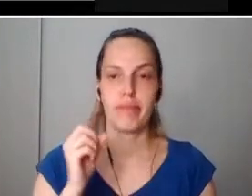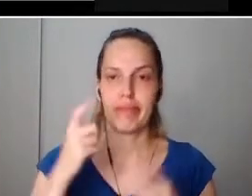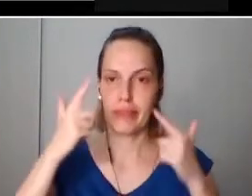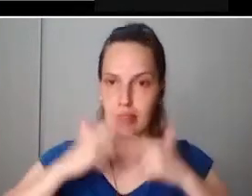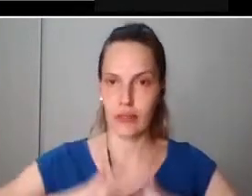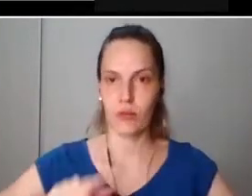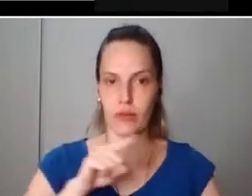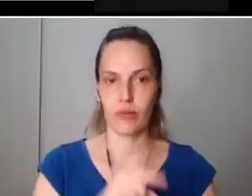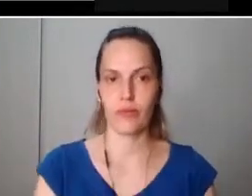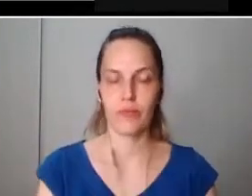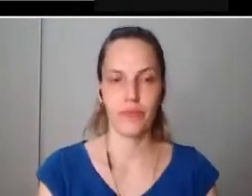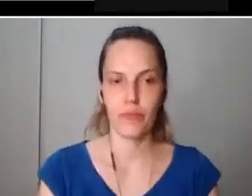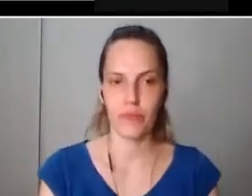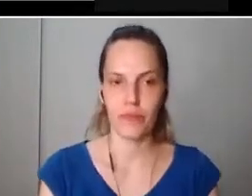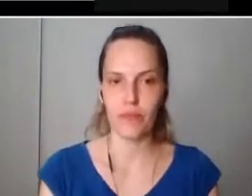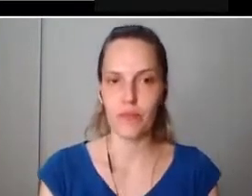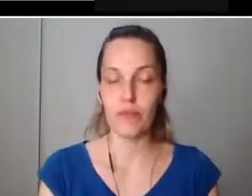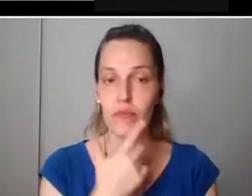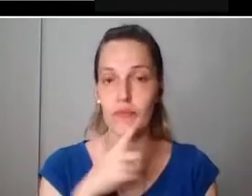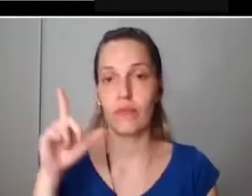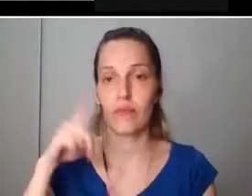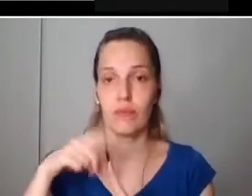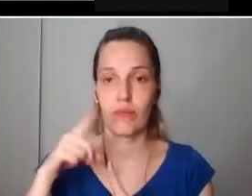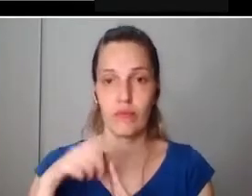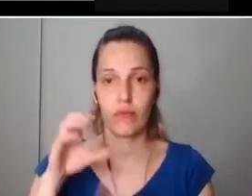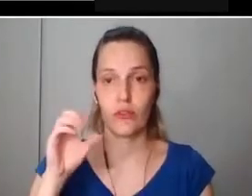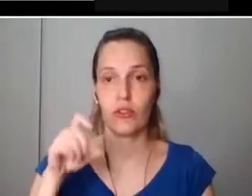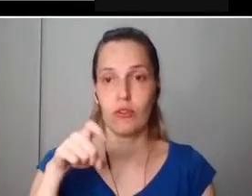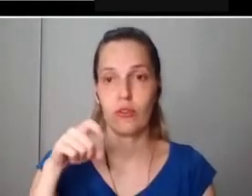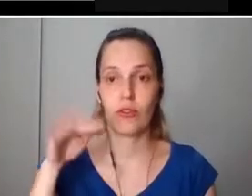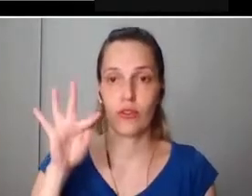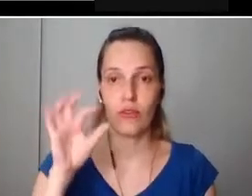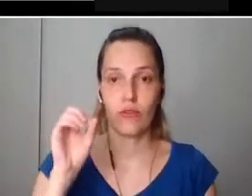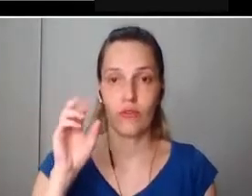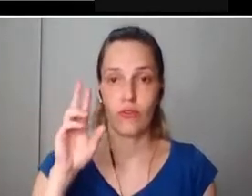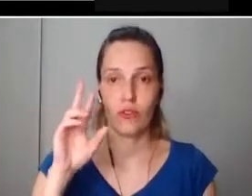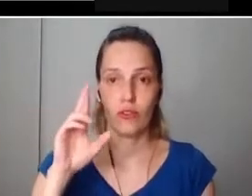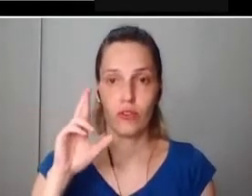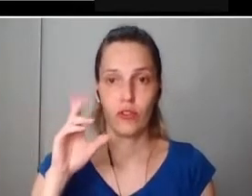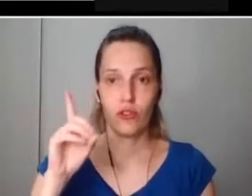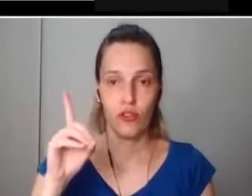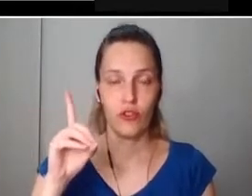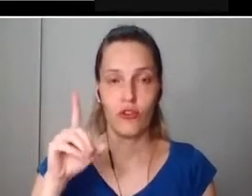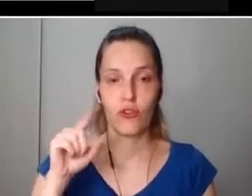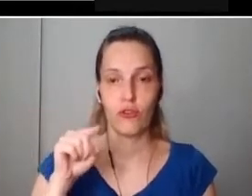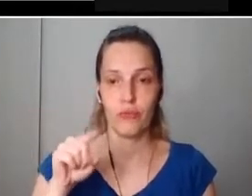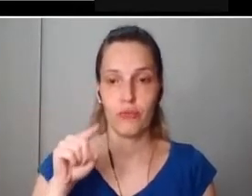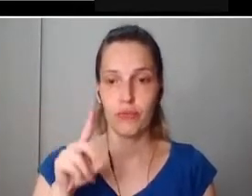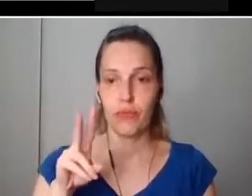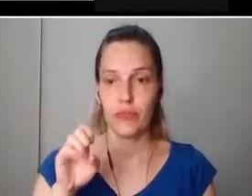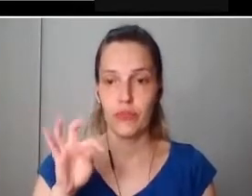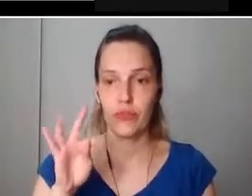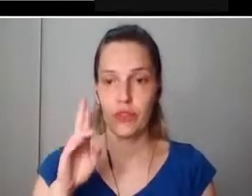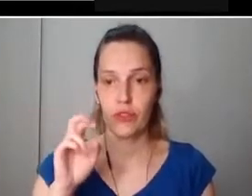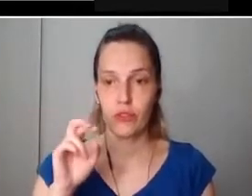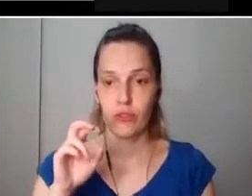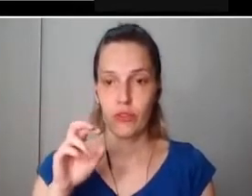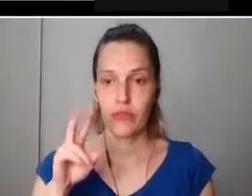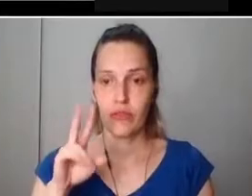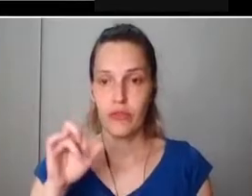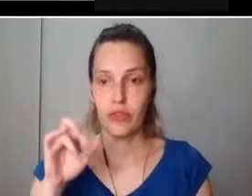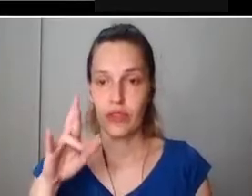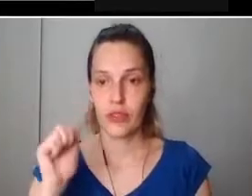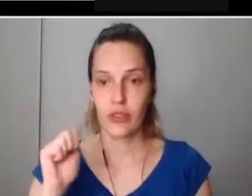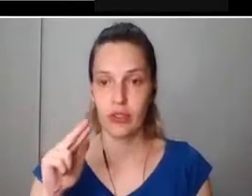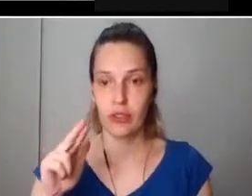O outro tipo de vacina, como a da Oxford, né, a vacina de vírus vetor viral, então essa aqui usa um adenovírus